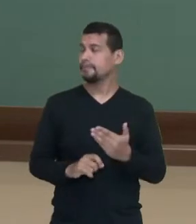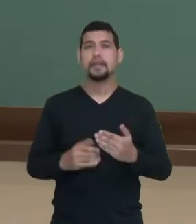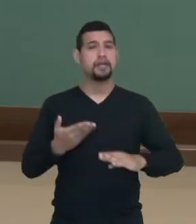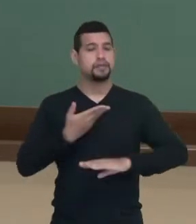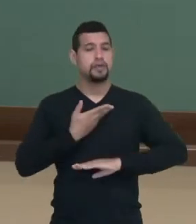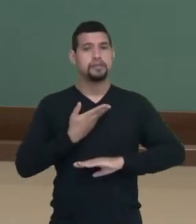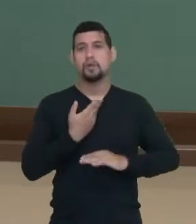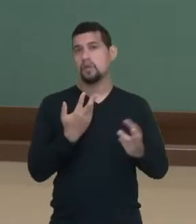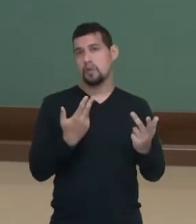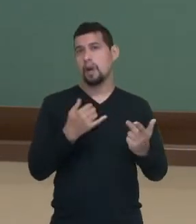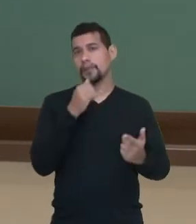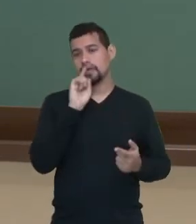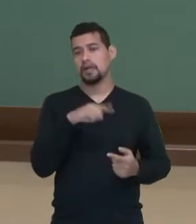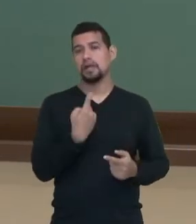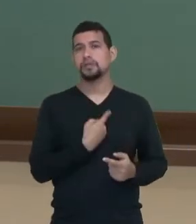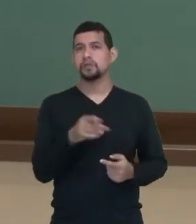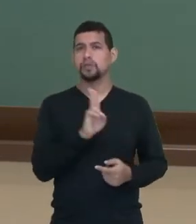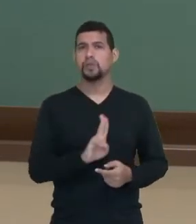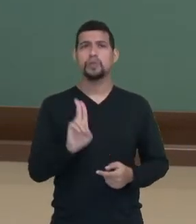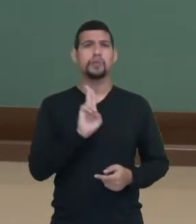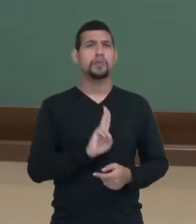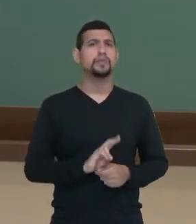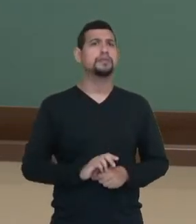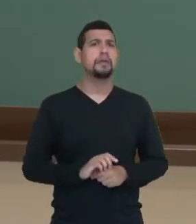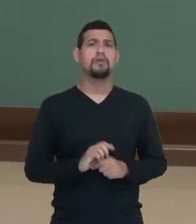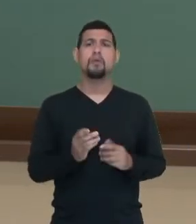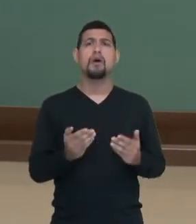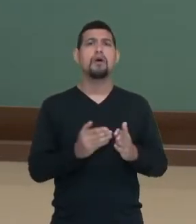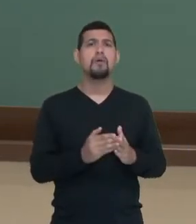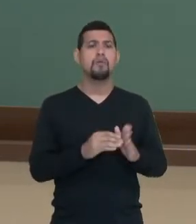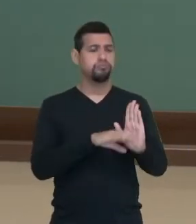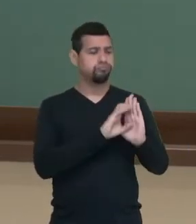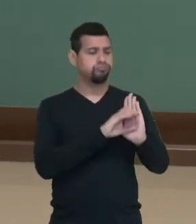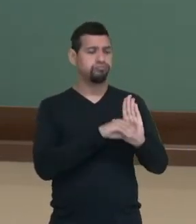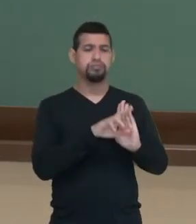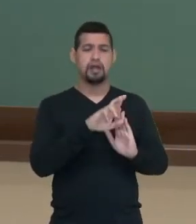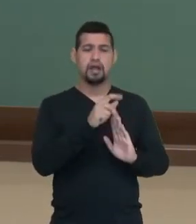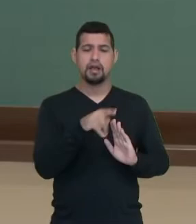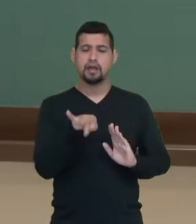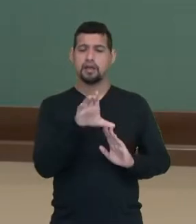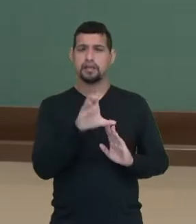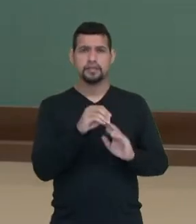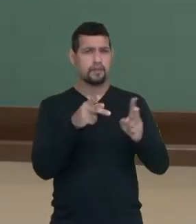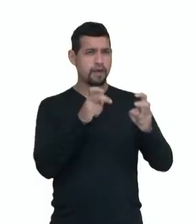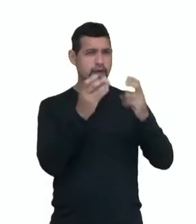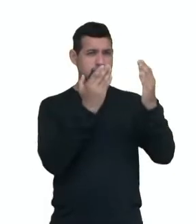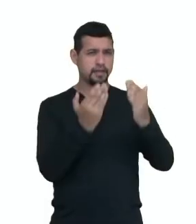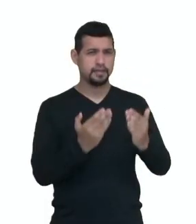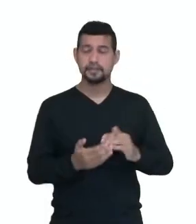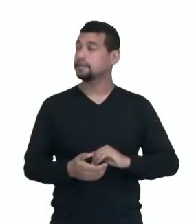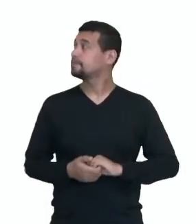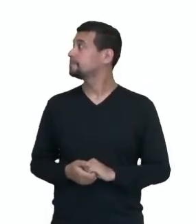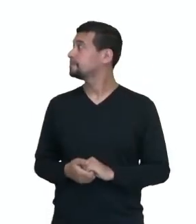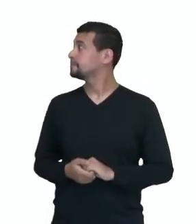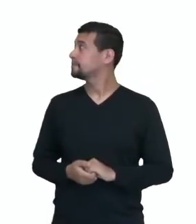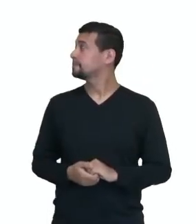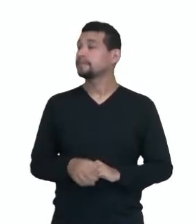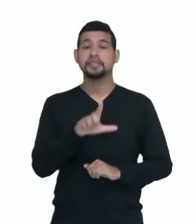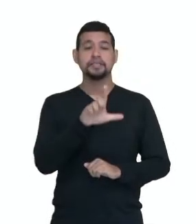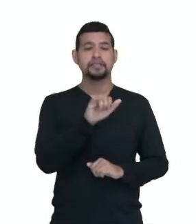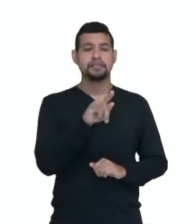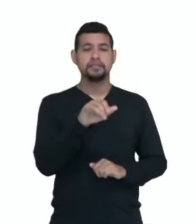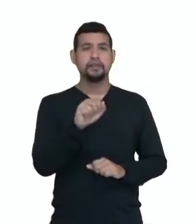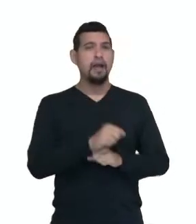como essa, né? Onde nós podemos utilizar o conceito de razão. Acompanhe. Lídia é aluna